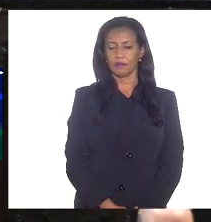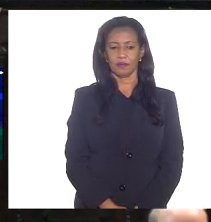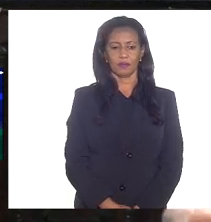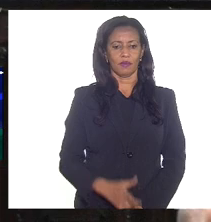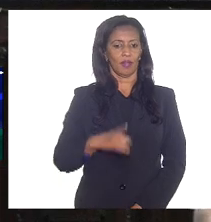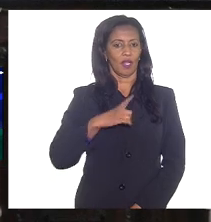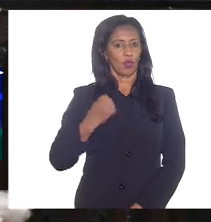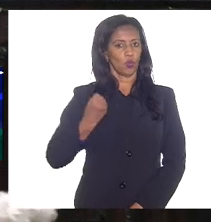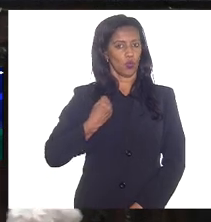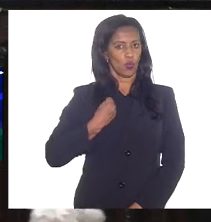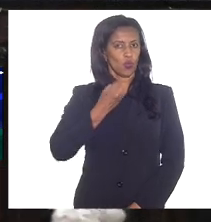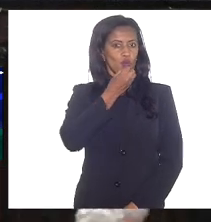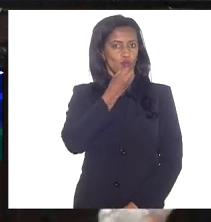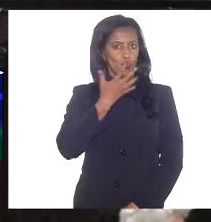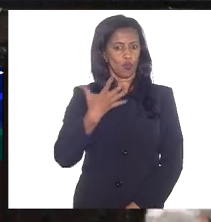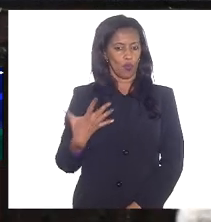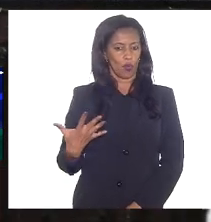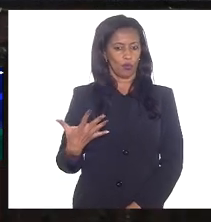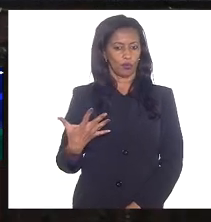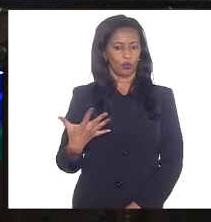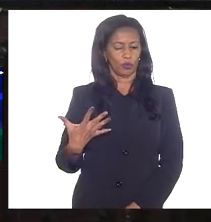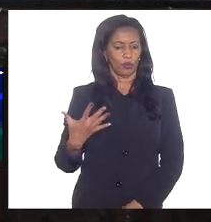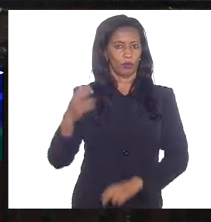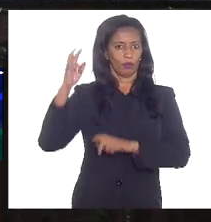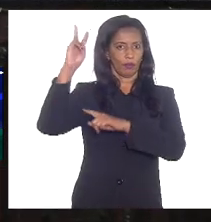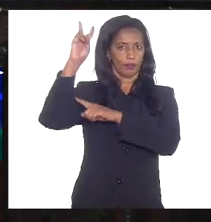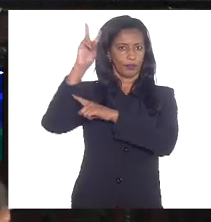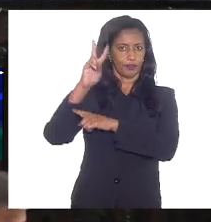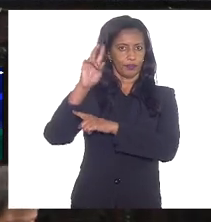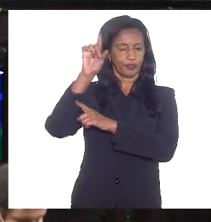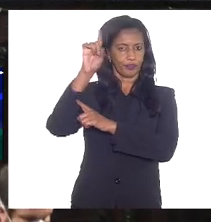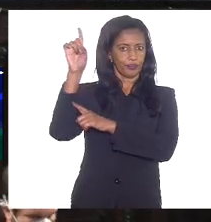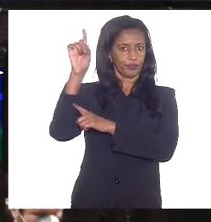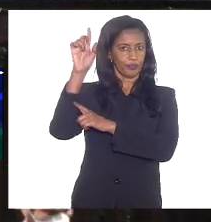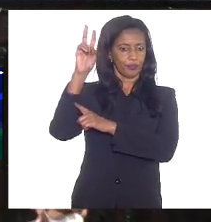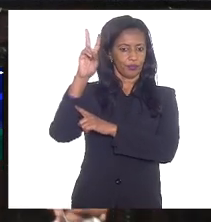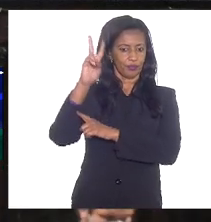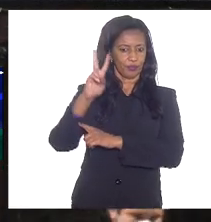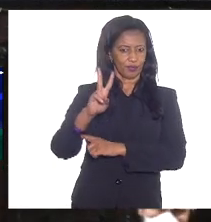Havendo número legal sobre a proteção de Deus,